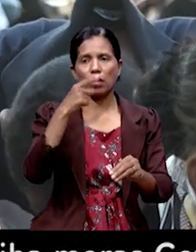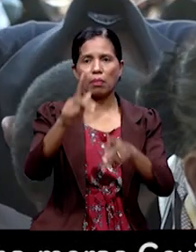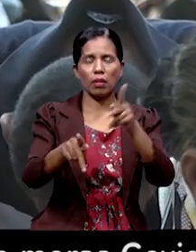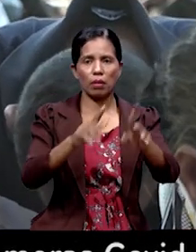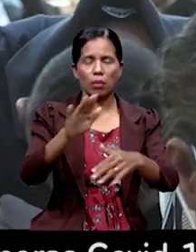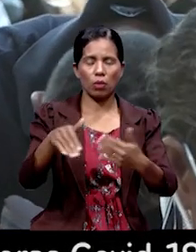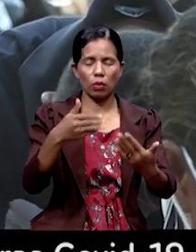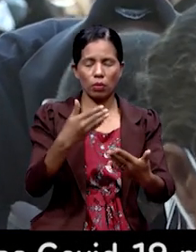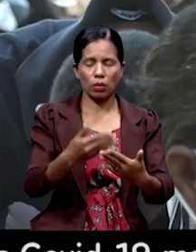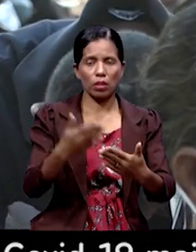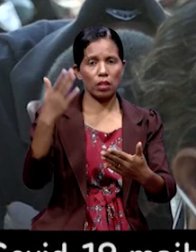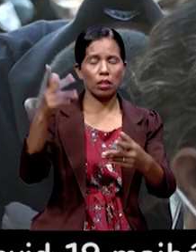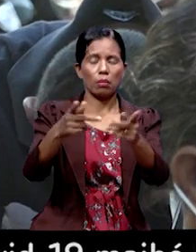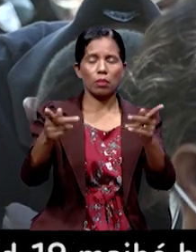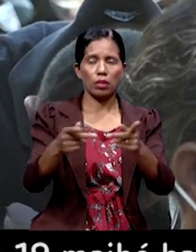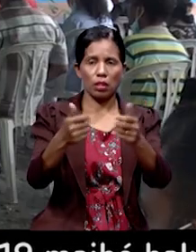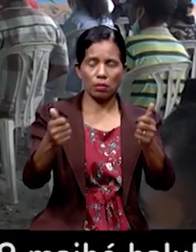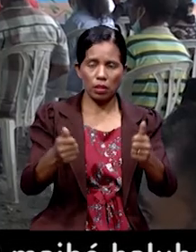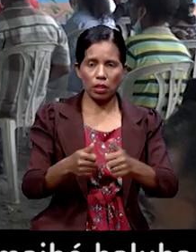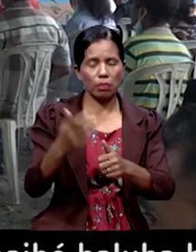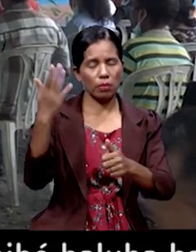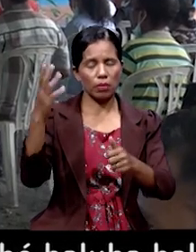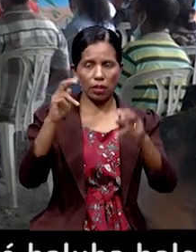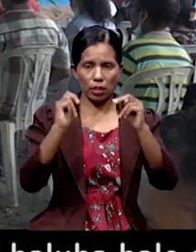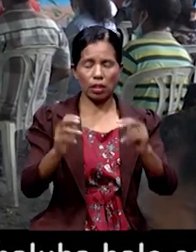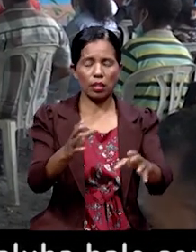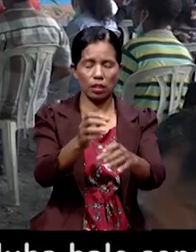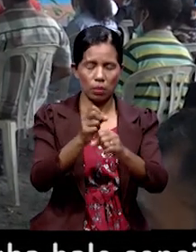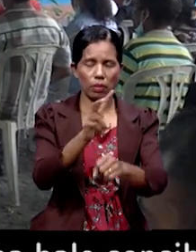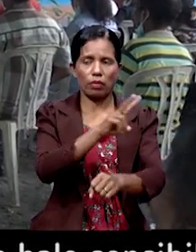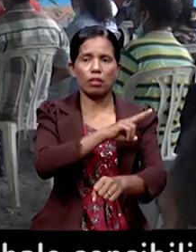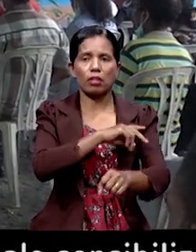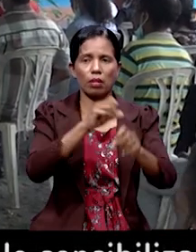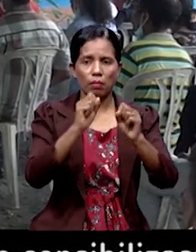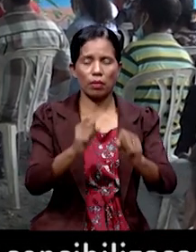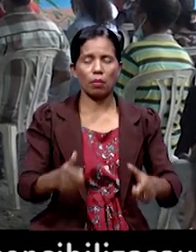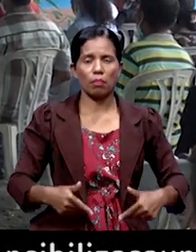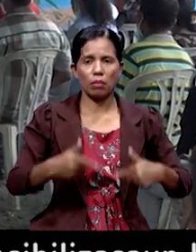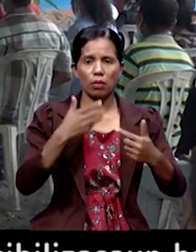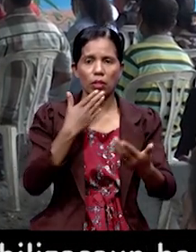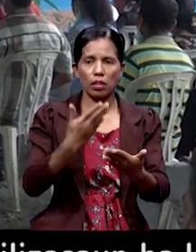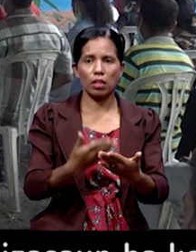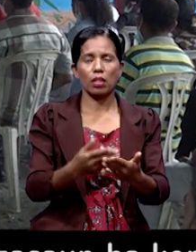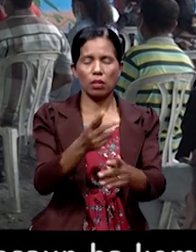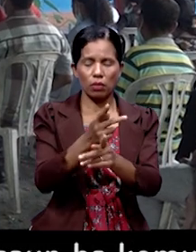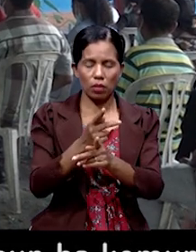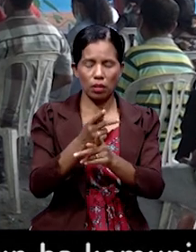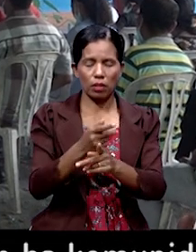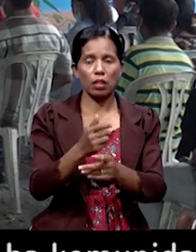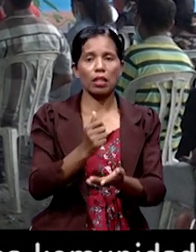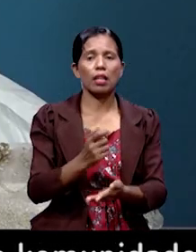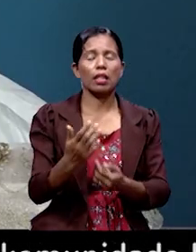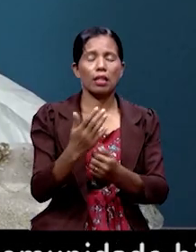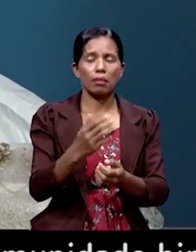comunidadi hotuotu ia postul administrativ ne. Tenki simu vacina, nu ne bele mori saudável no protege rai Ataúro.